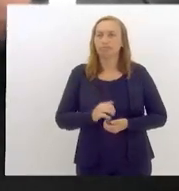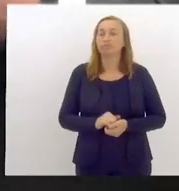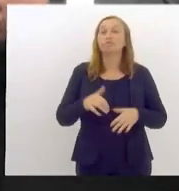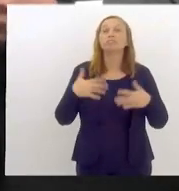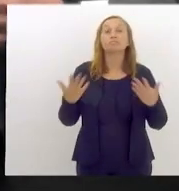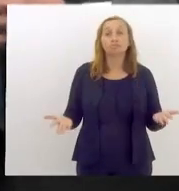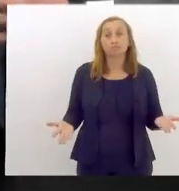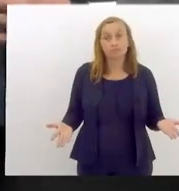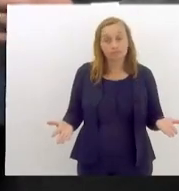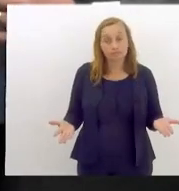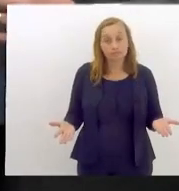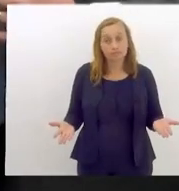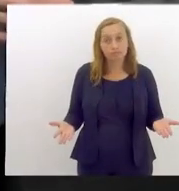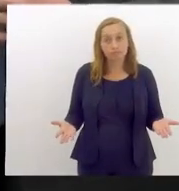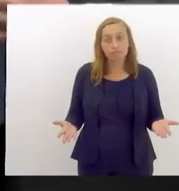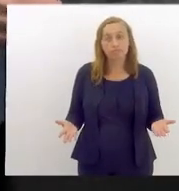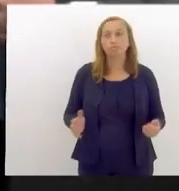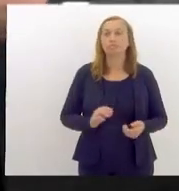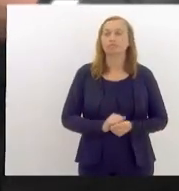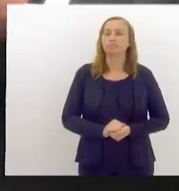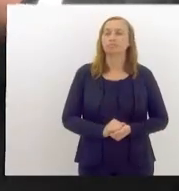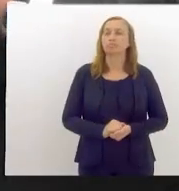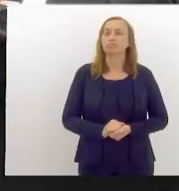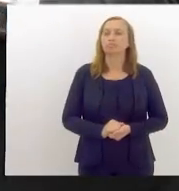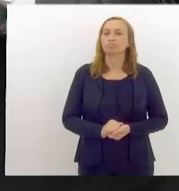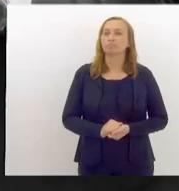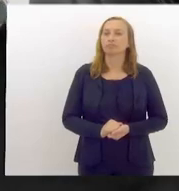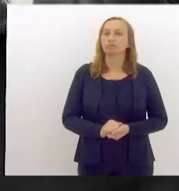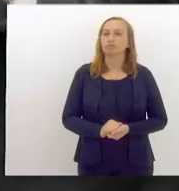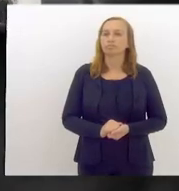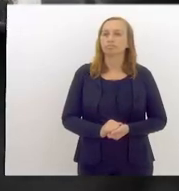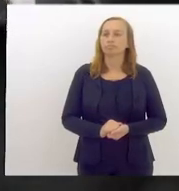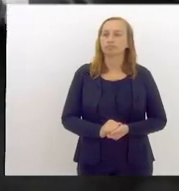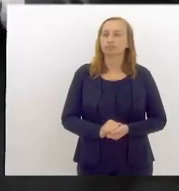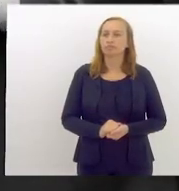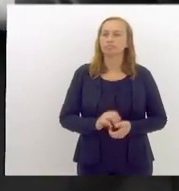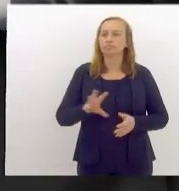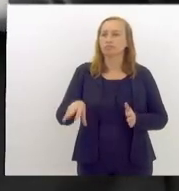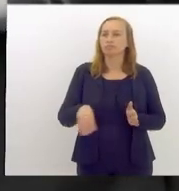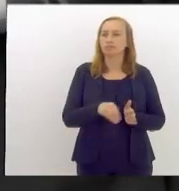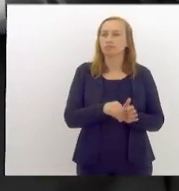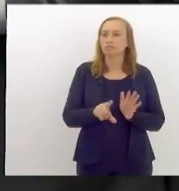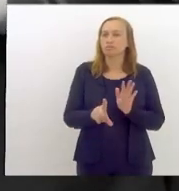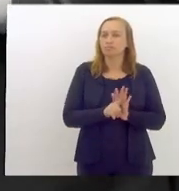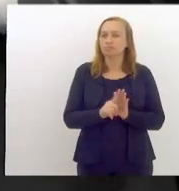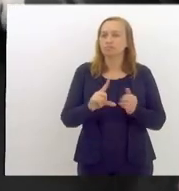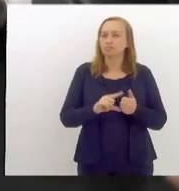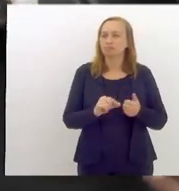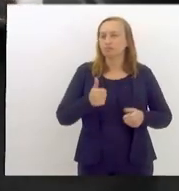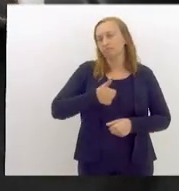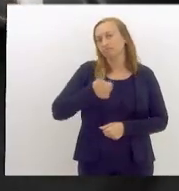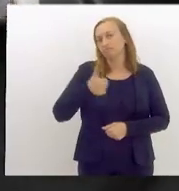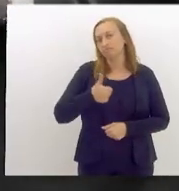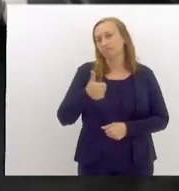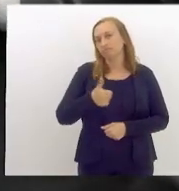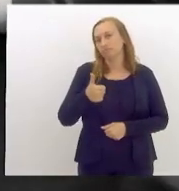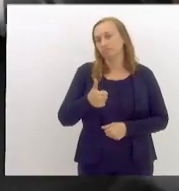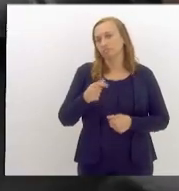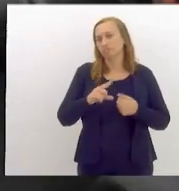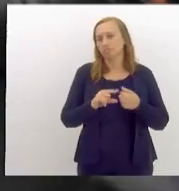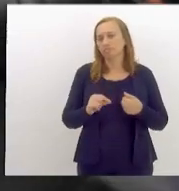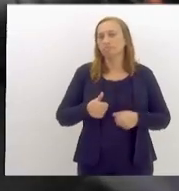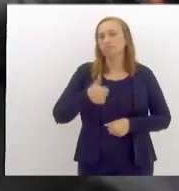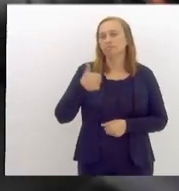Então essas condicionantes estão definidas na lei no artigo primeiro e